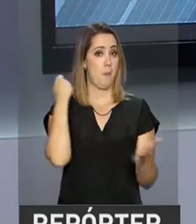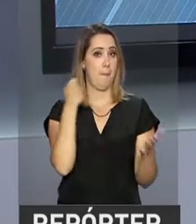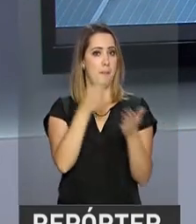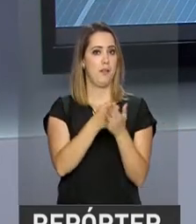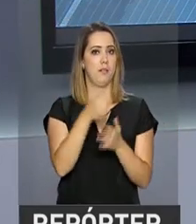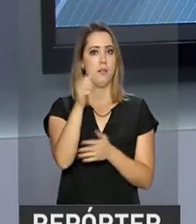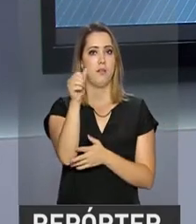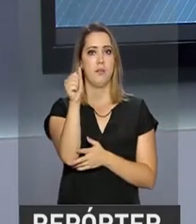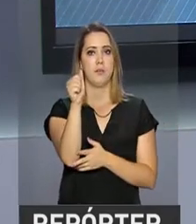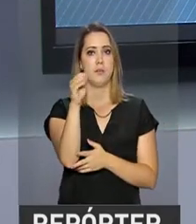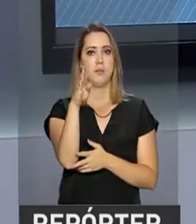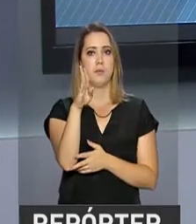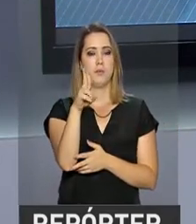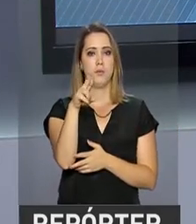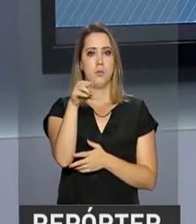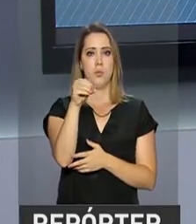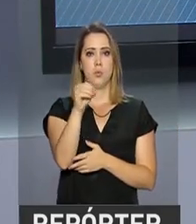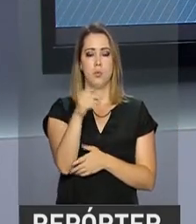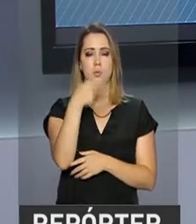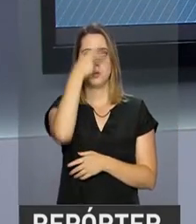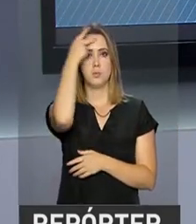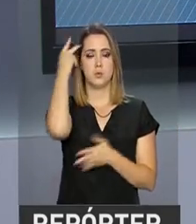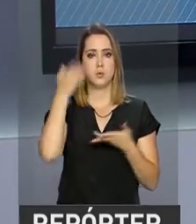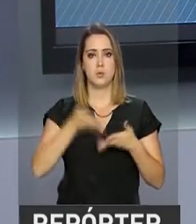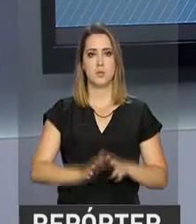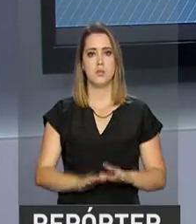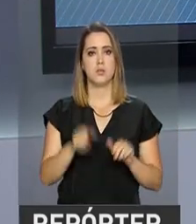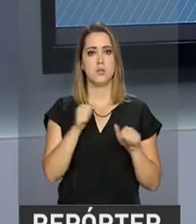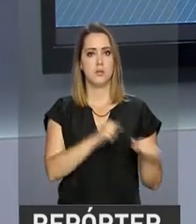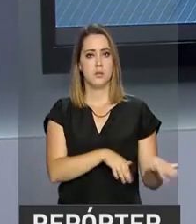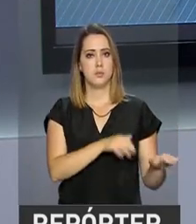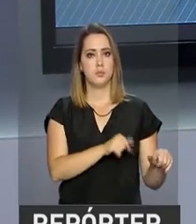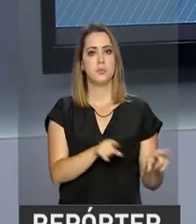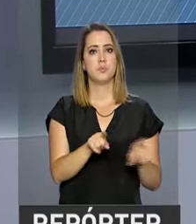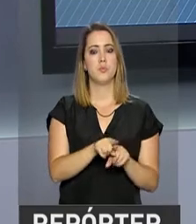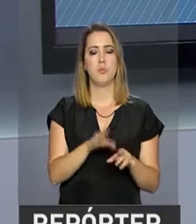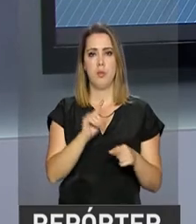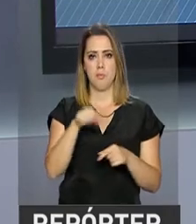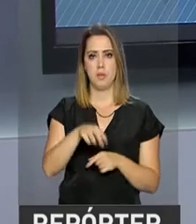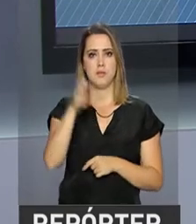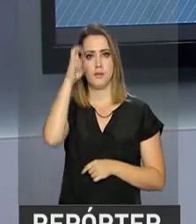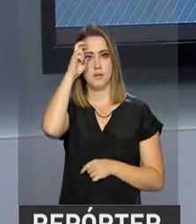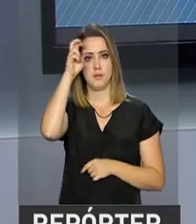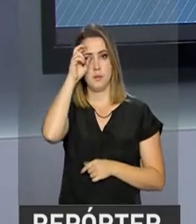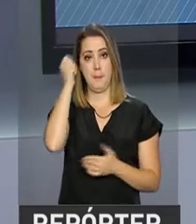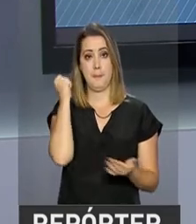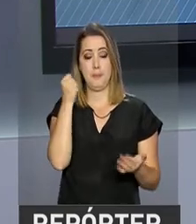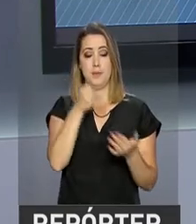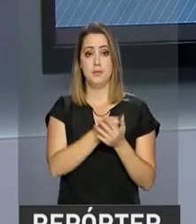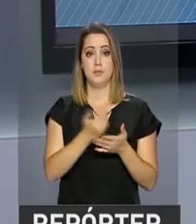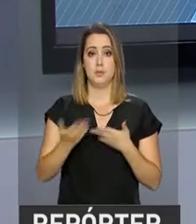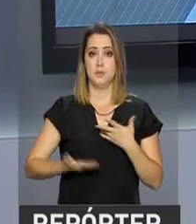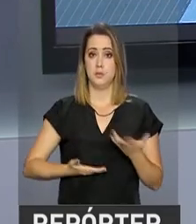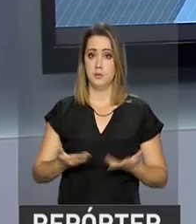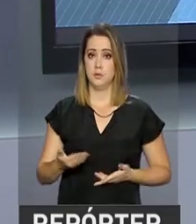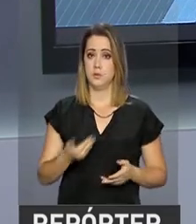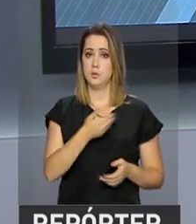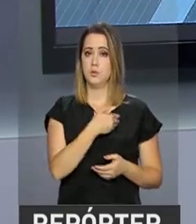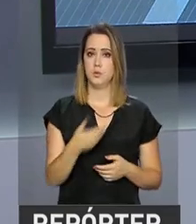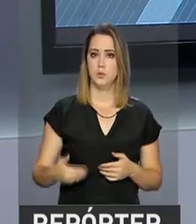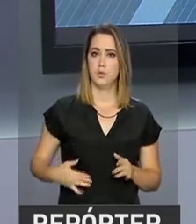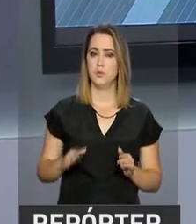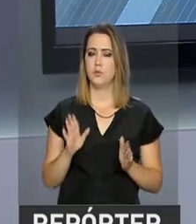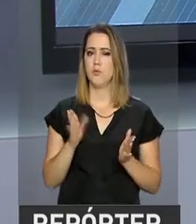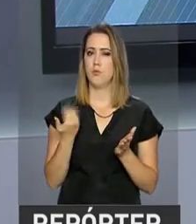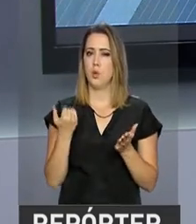base 2000 16 para os trabalhadores nascidos no mês de setembro também a partir desta quinta feira serão pagos os servidores públicos com